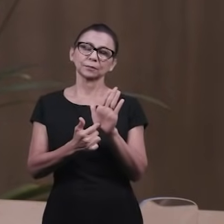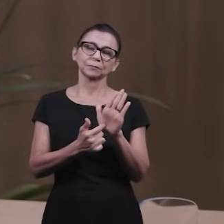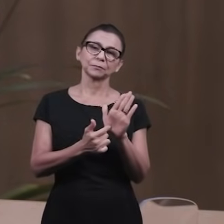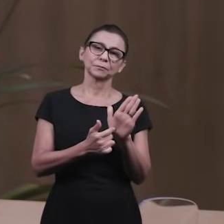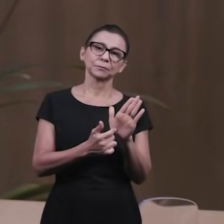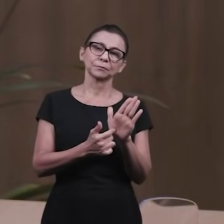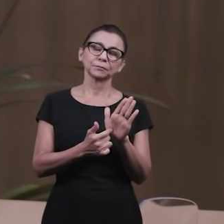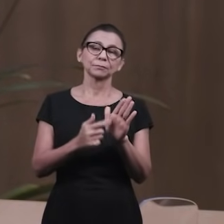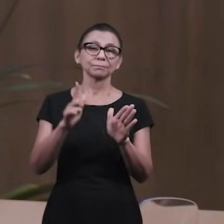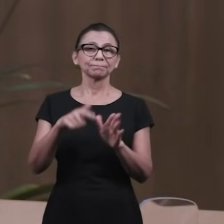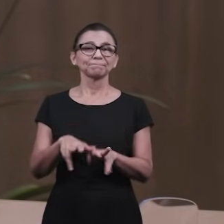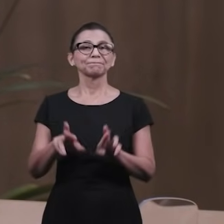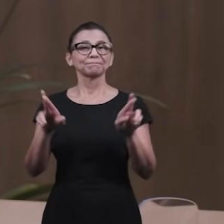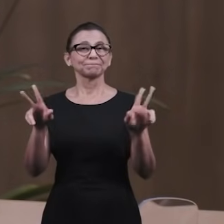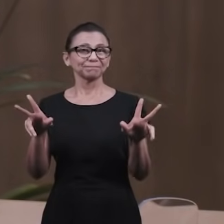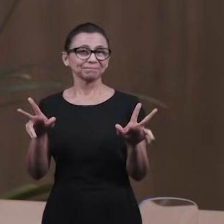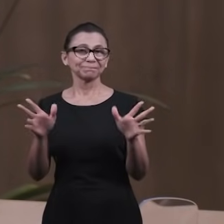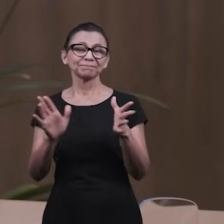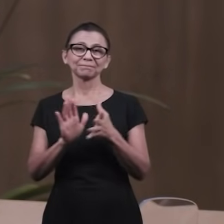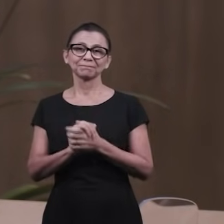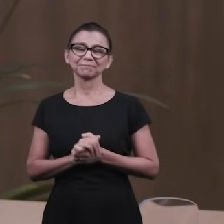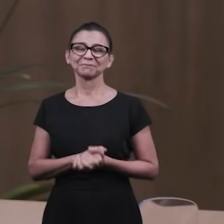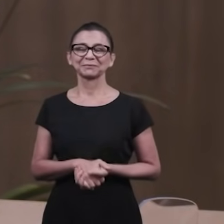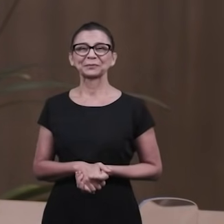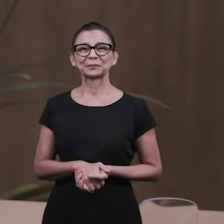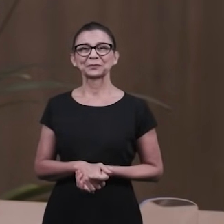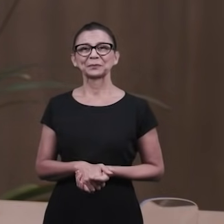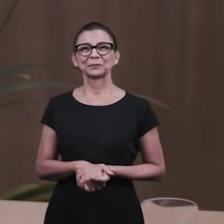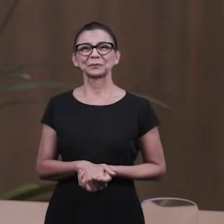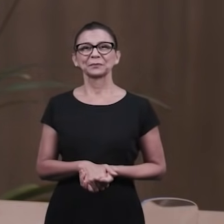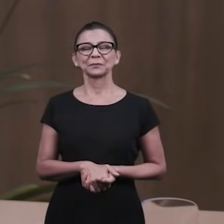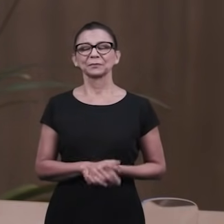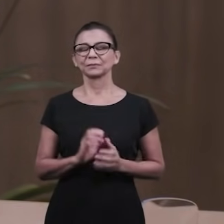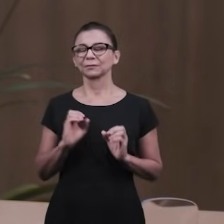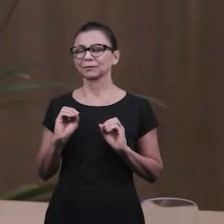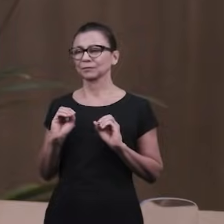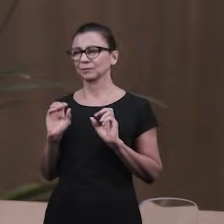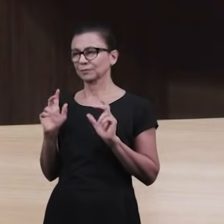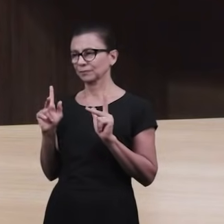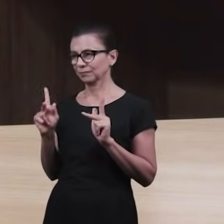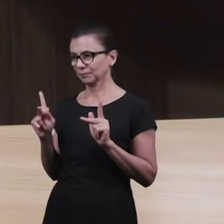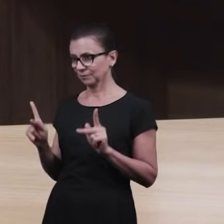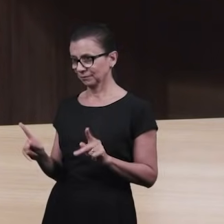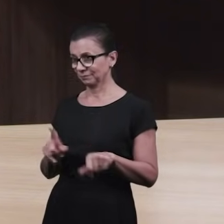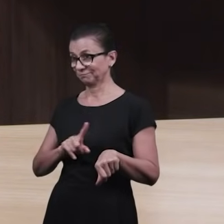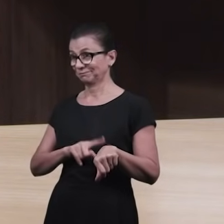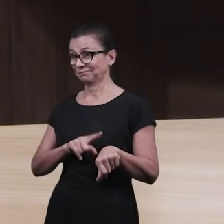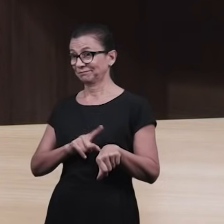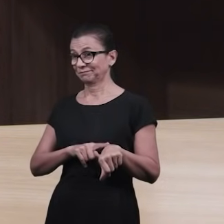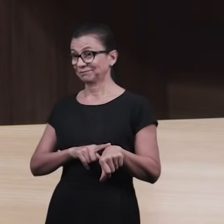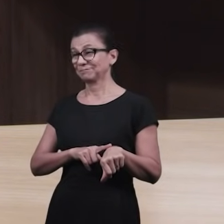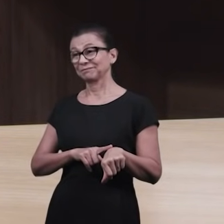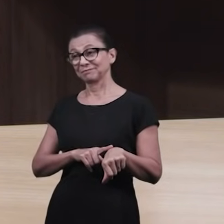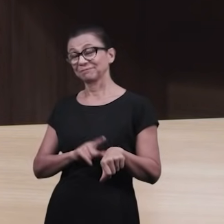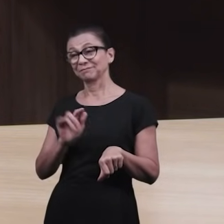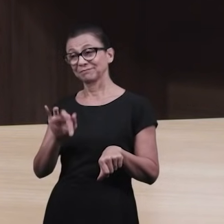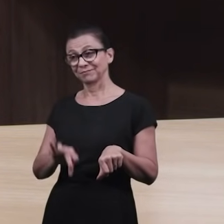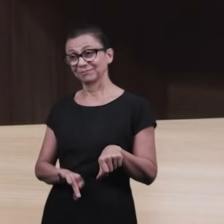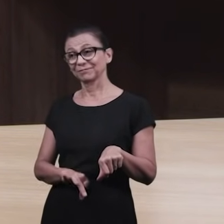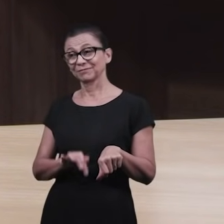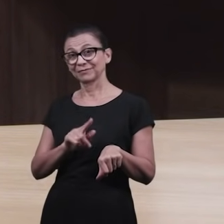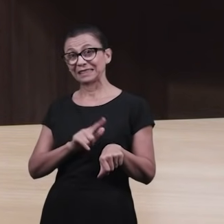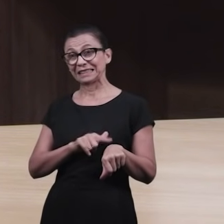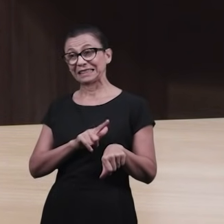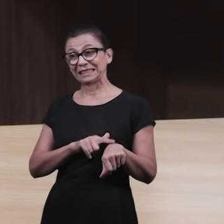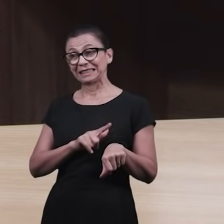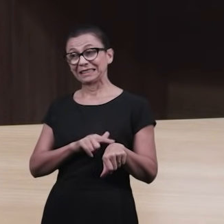experiência. Aí, esse foi o nosso início, a primeira coisa foi isso. Muito bem. O nosso tempo já está chegando ao fim, a gente já está